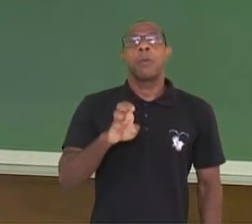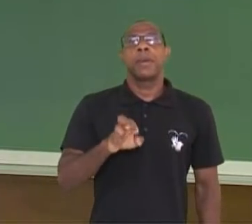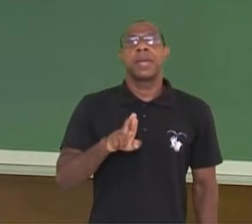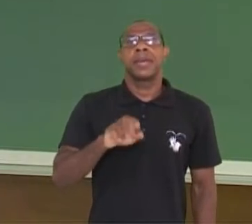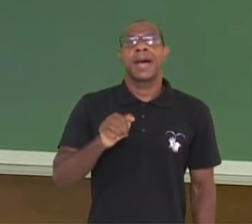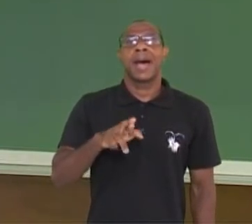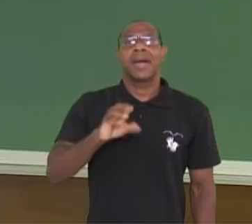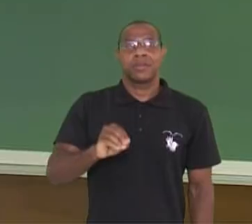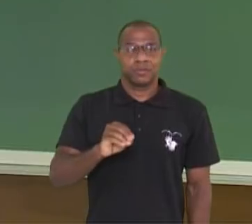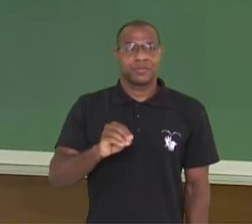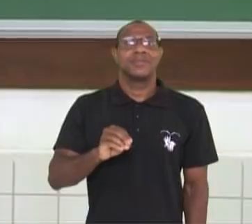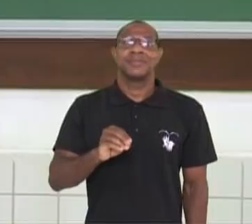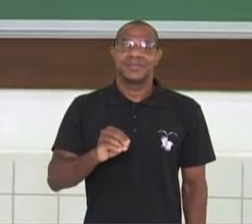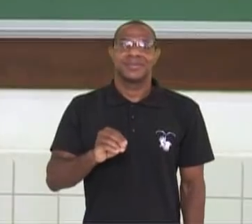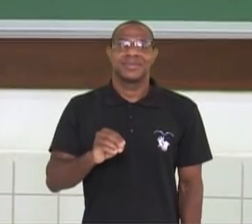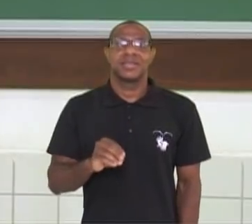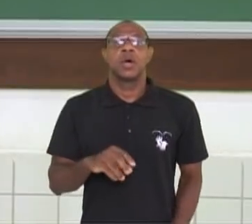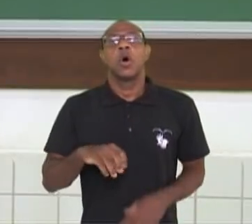lugares você vai ver o nome de